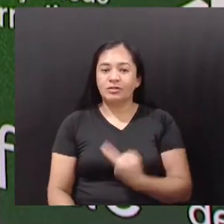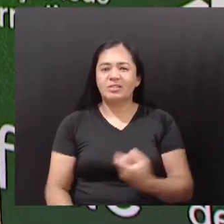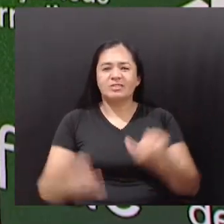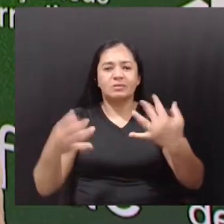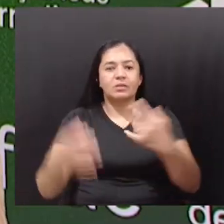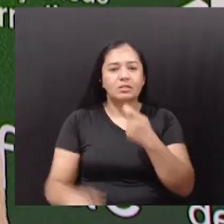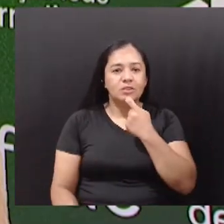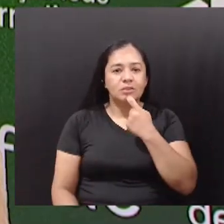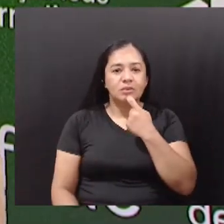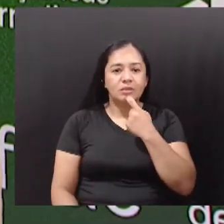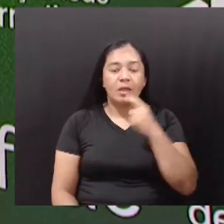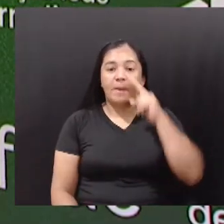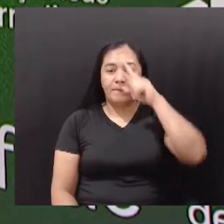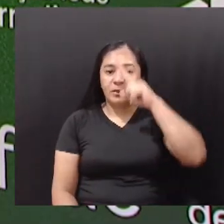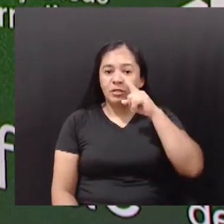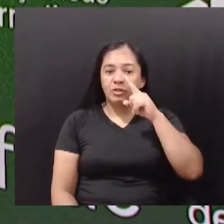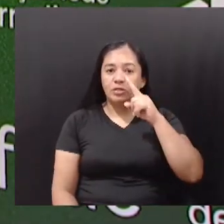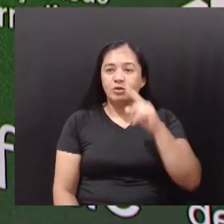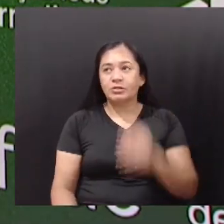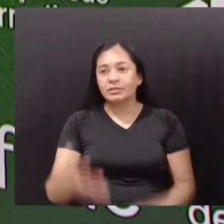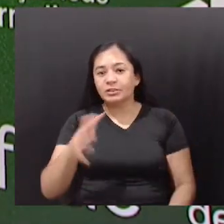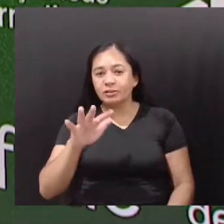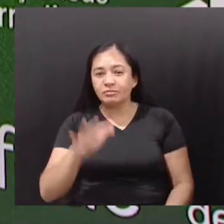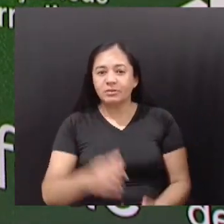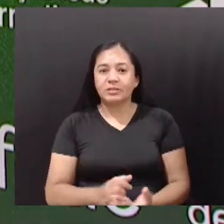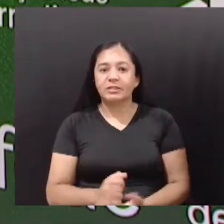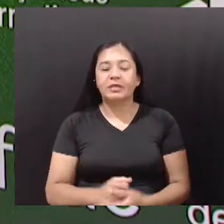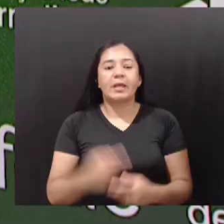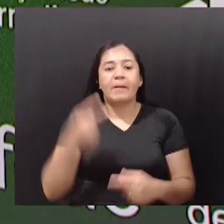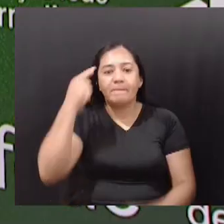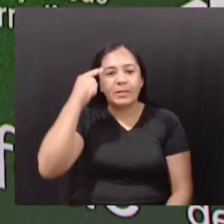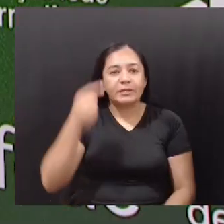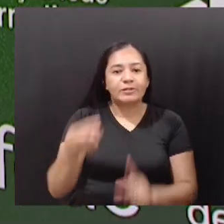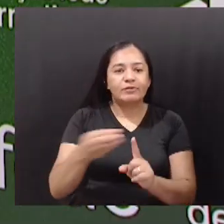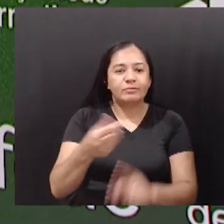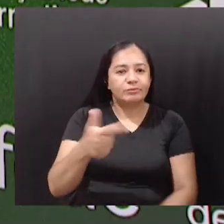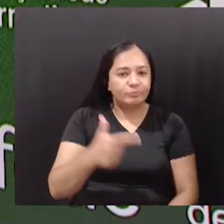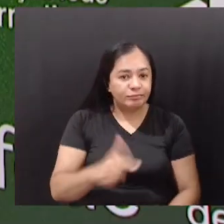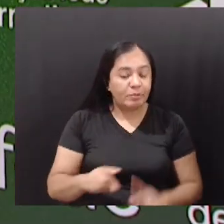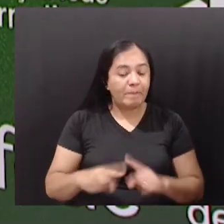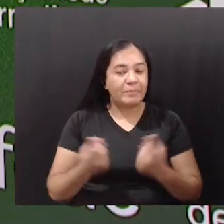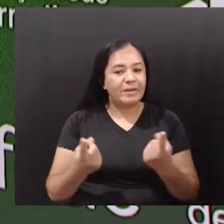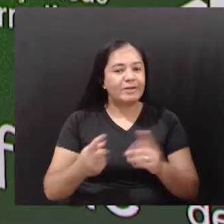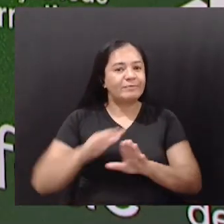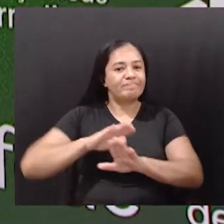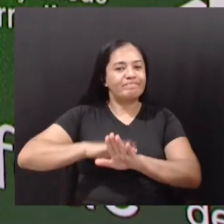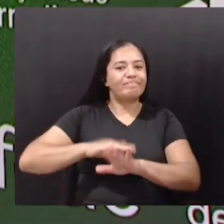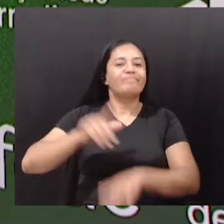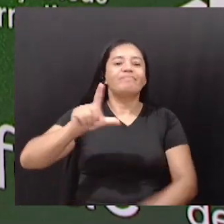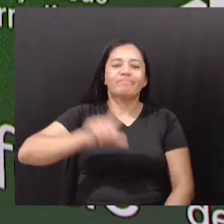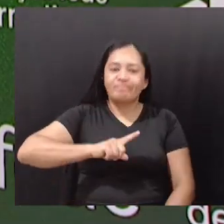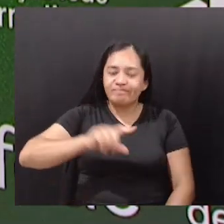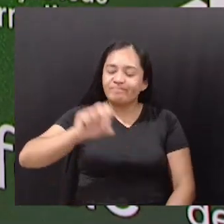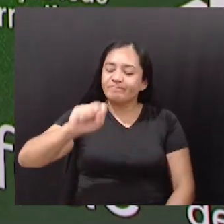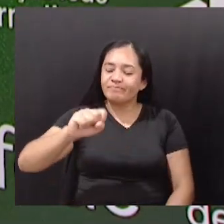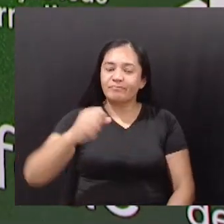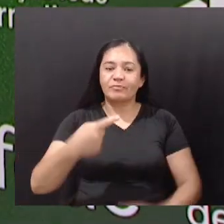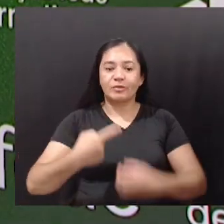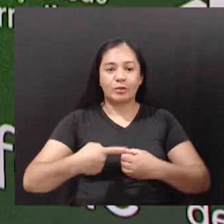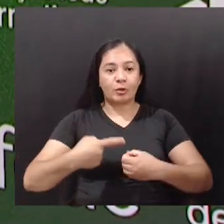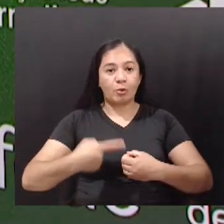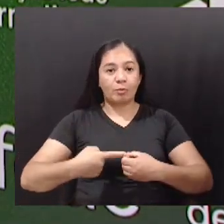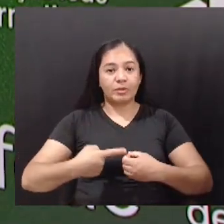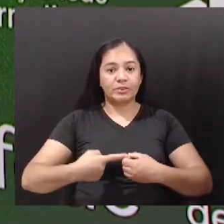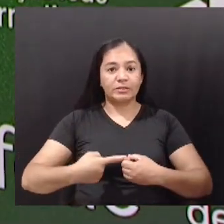risco de olhar pela média e entender que não há vulnerabilidade na cidade. E há muita vulnerabilidade. Uma cidade realmente